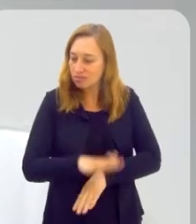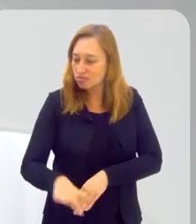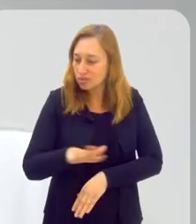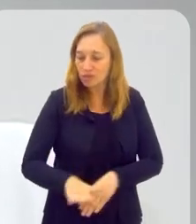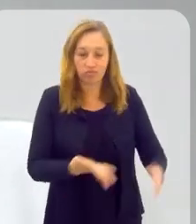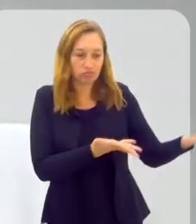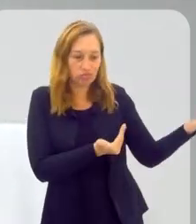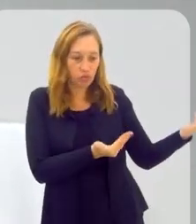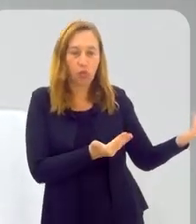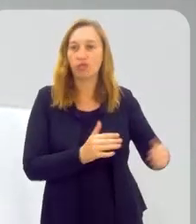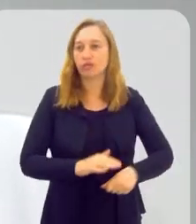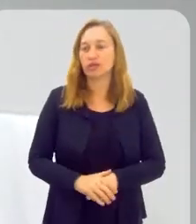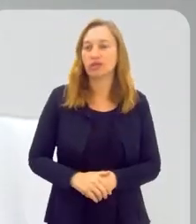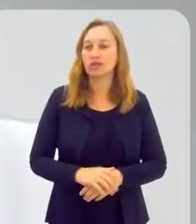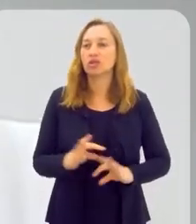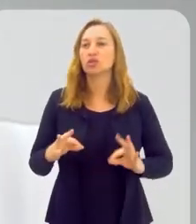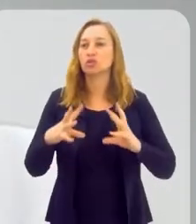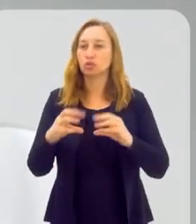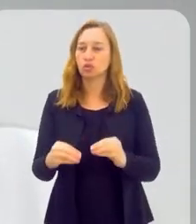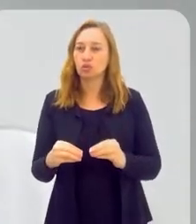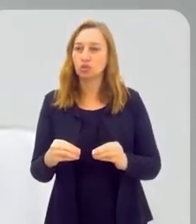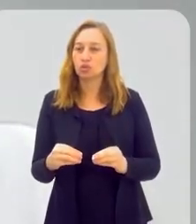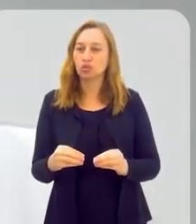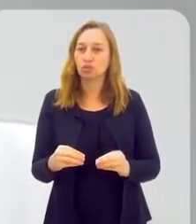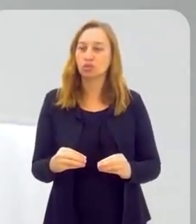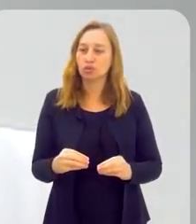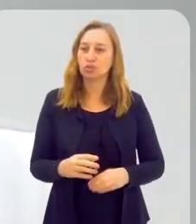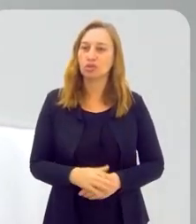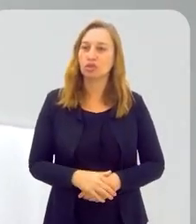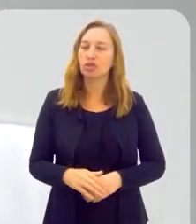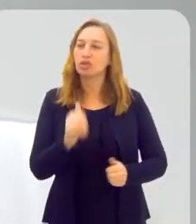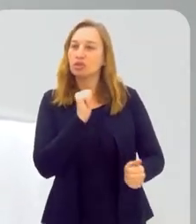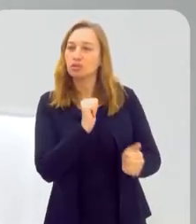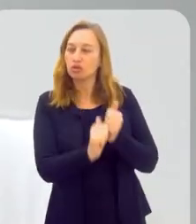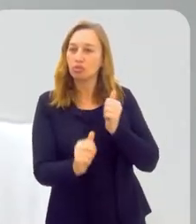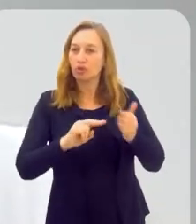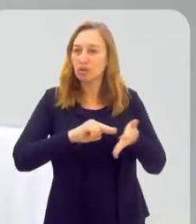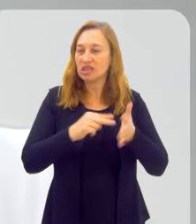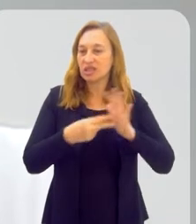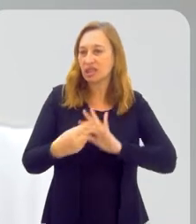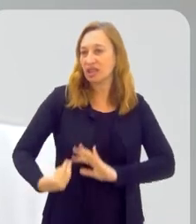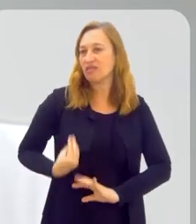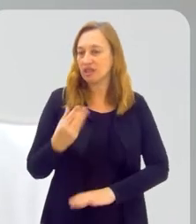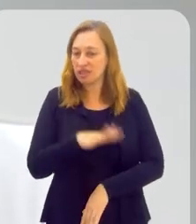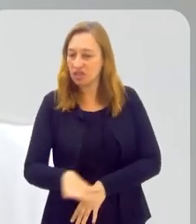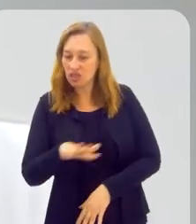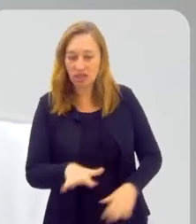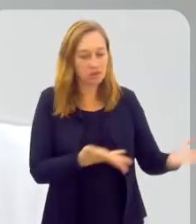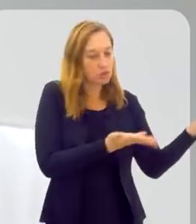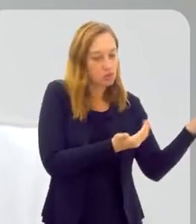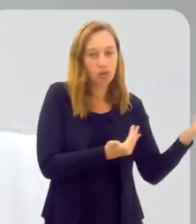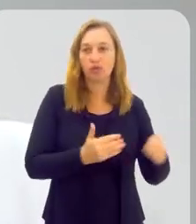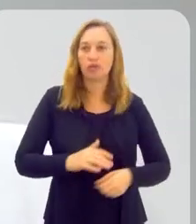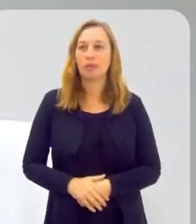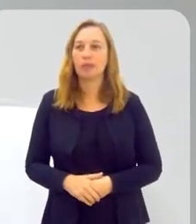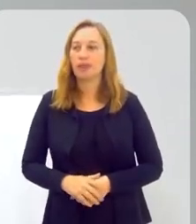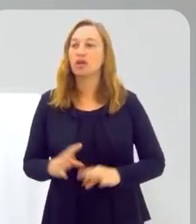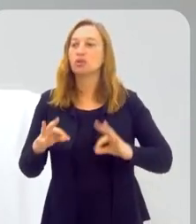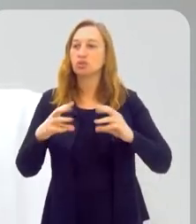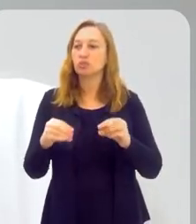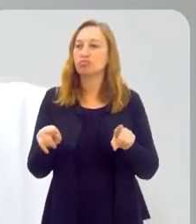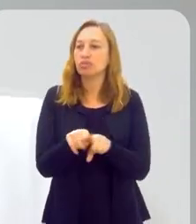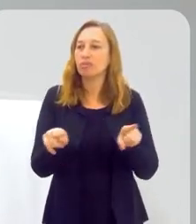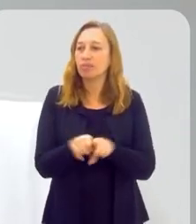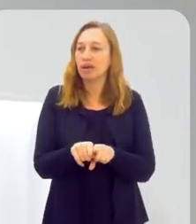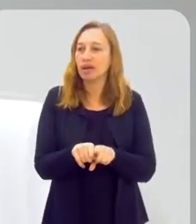com crianças, e acima de tudo vejo diariamente aquilo que o desporto pode significar na vida destas crianças e destes jovens. E